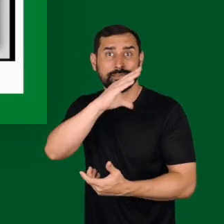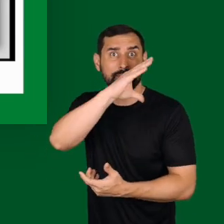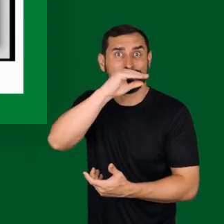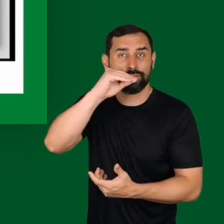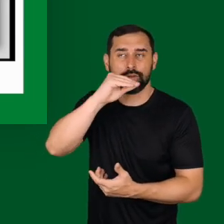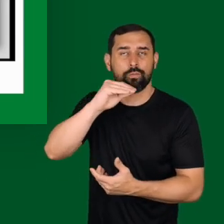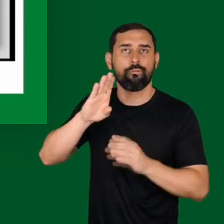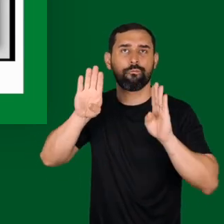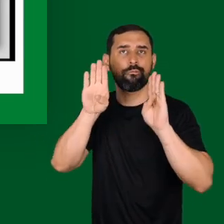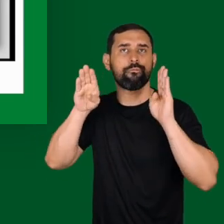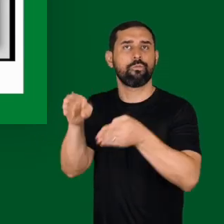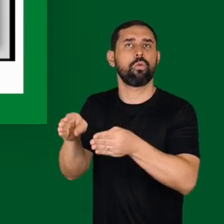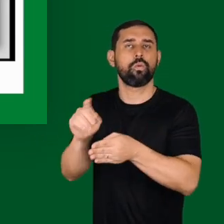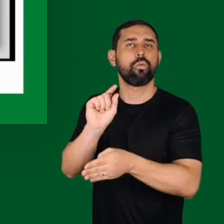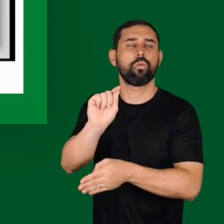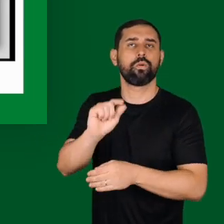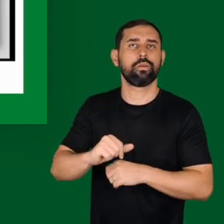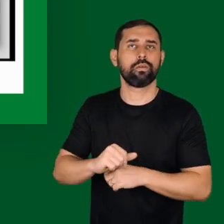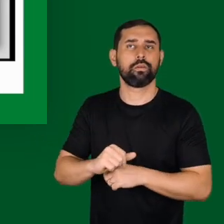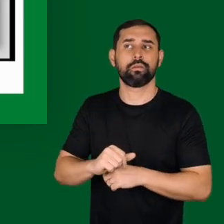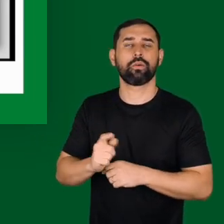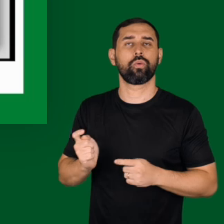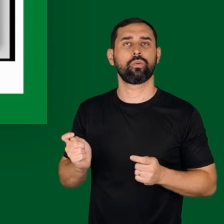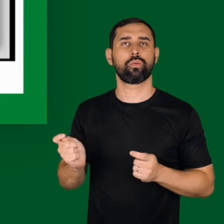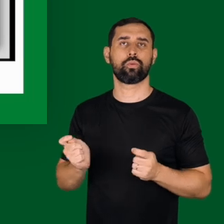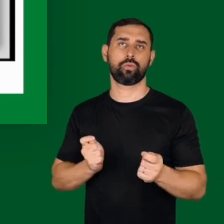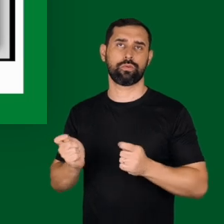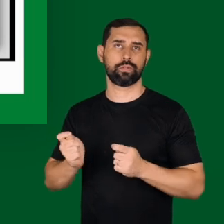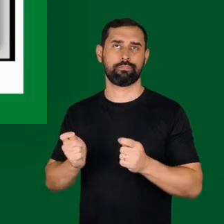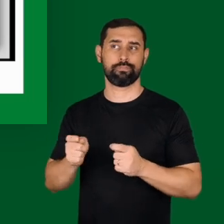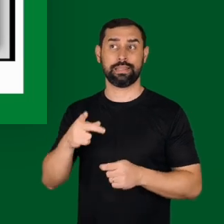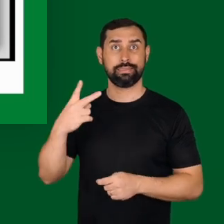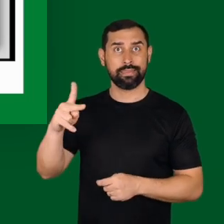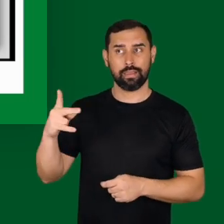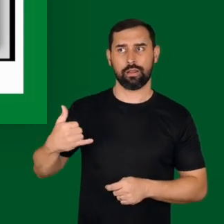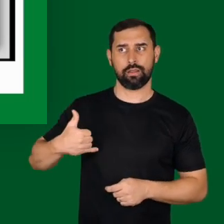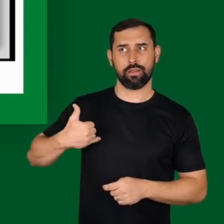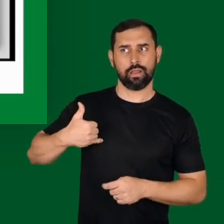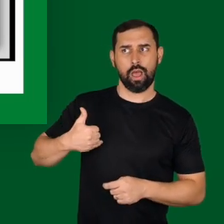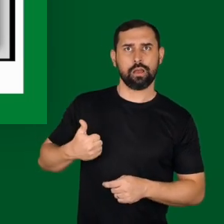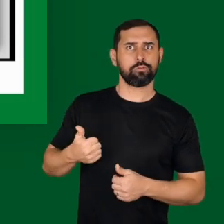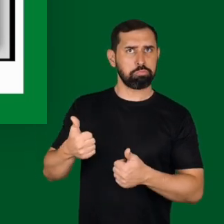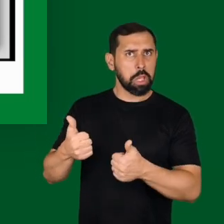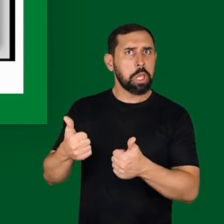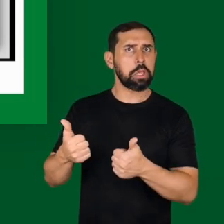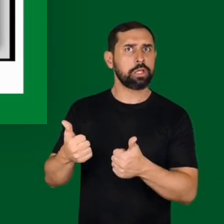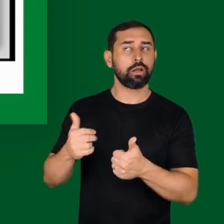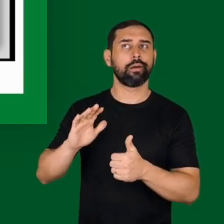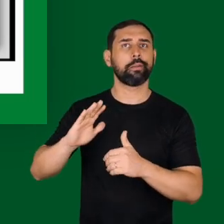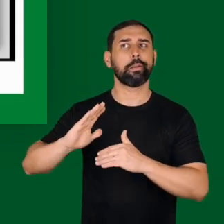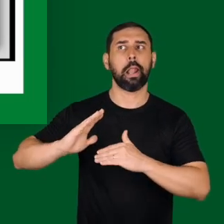sempre visa o máximo que a gente puder de controle, né, nessa idade, para